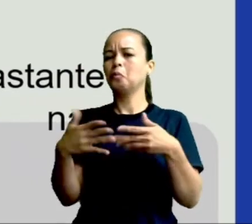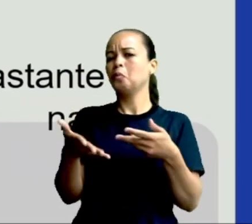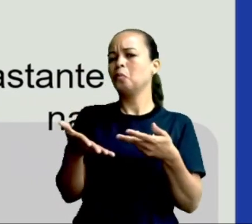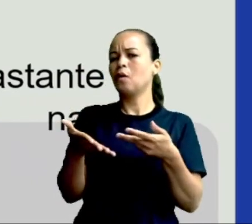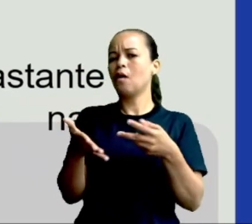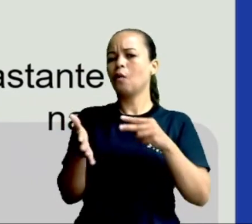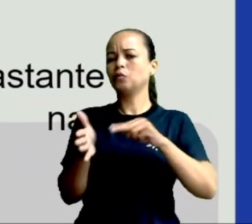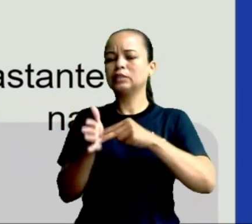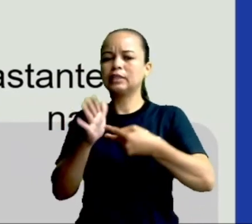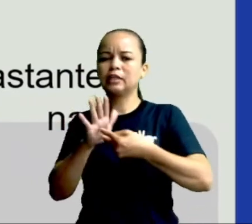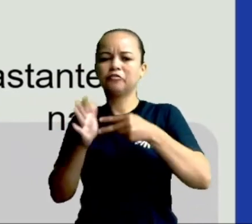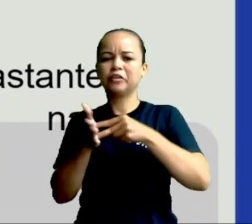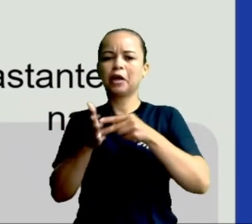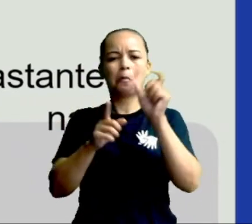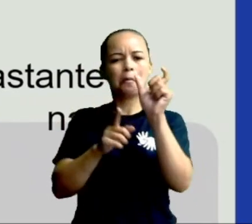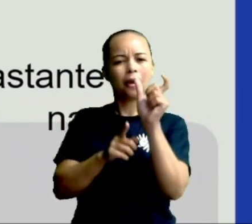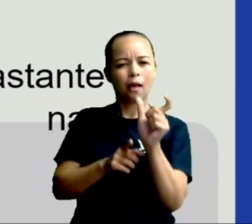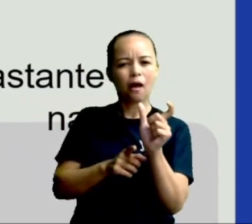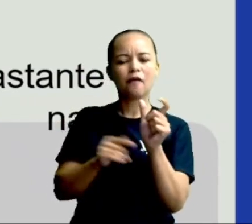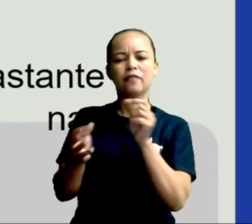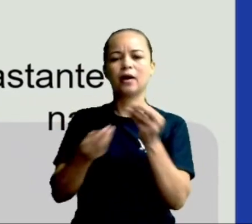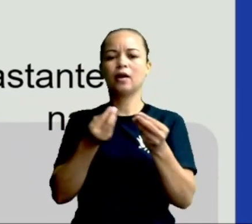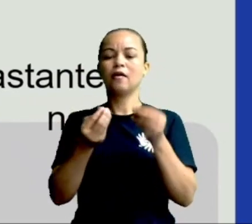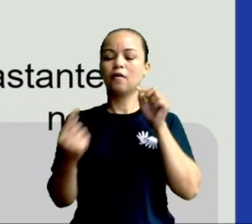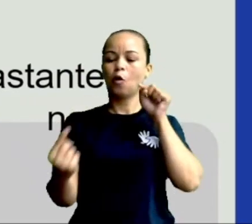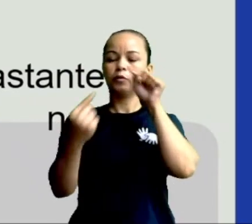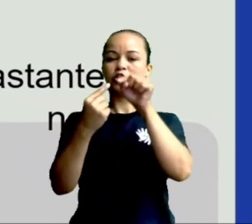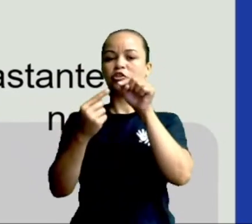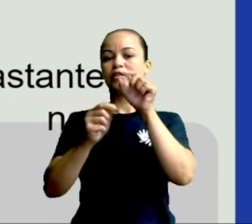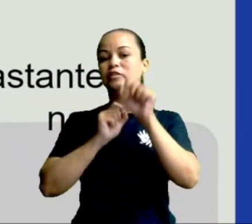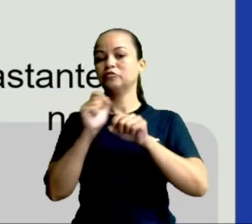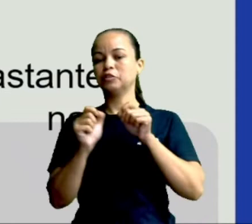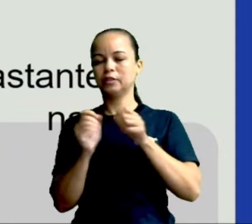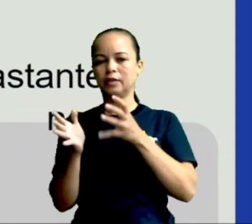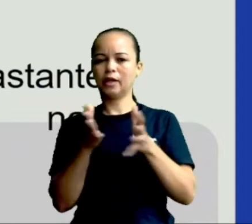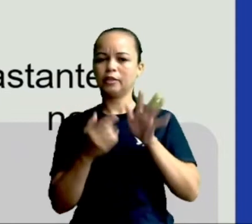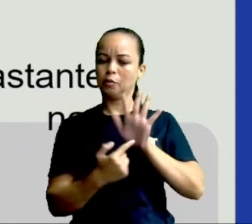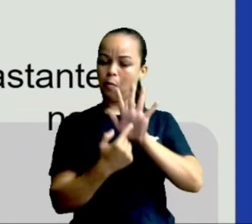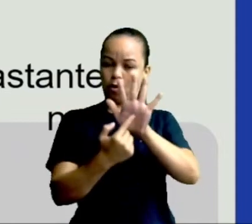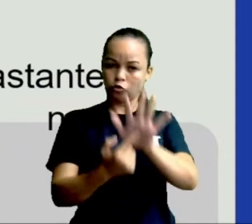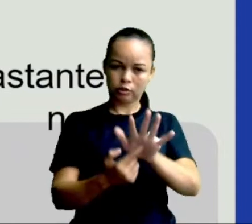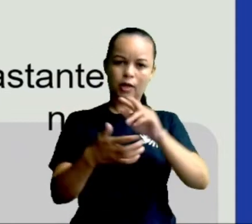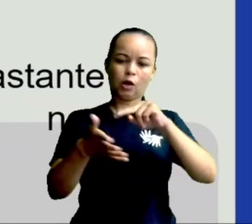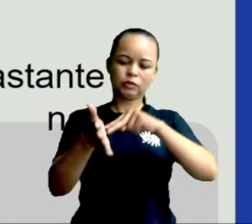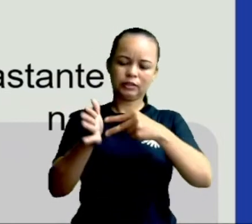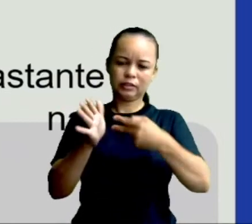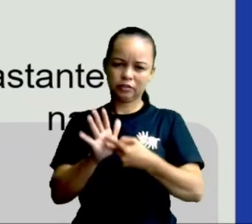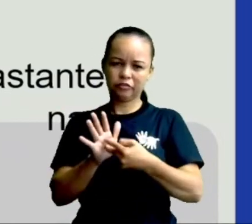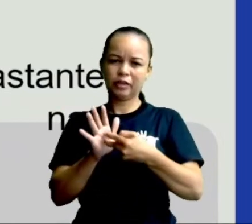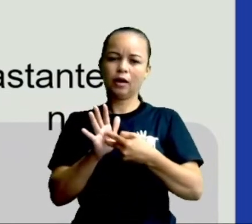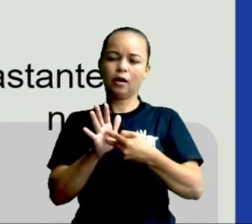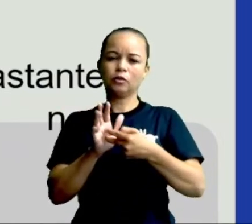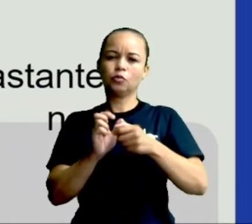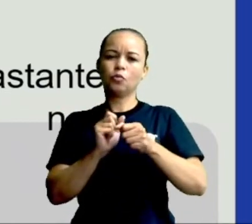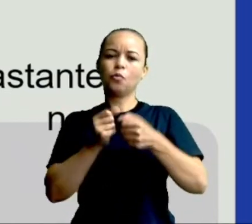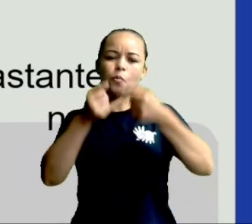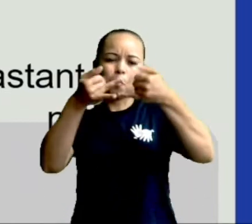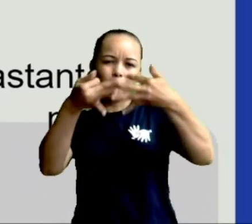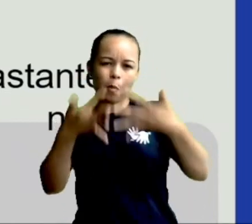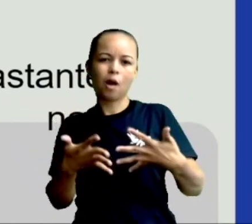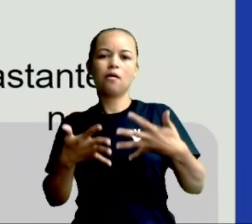uma palavra? Ela sempre vai ter o objetivo de trazer esse significado, uma